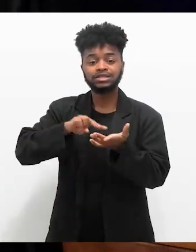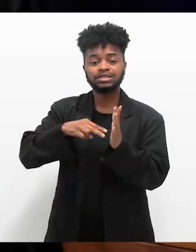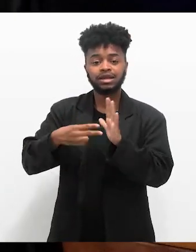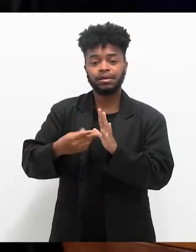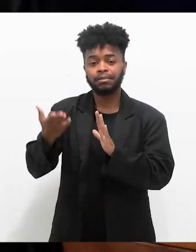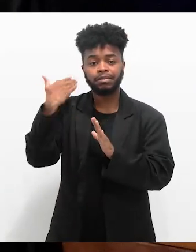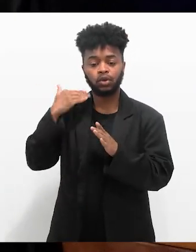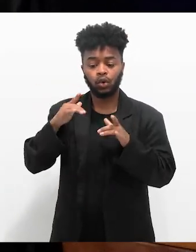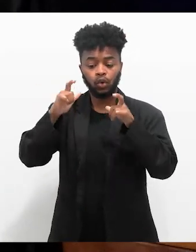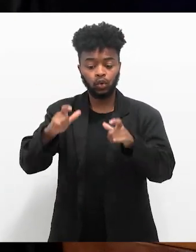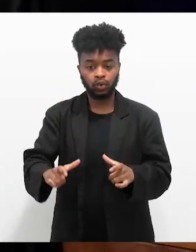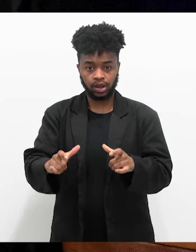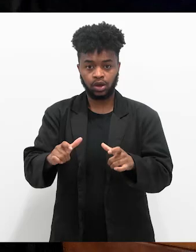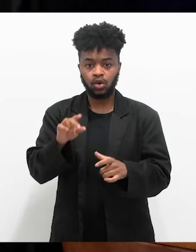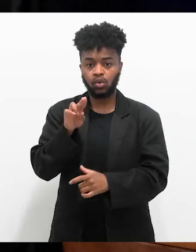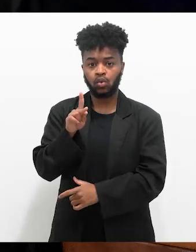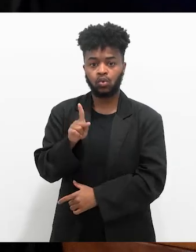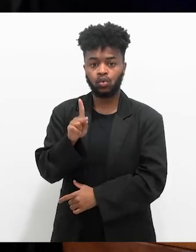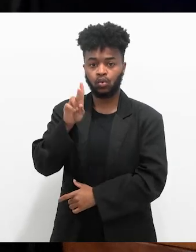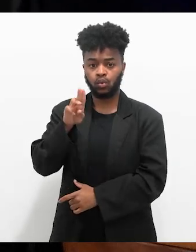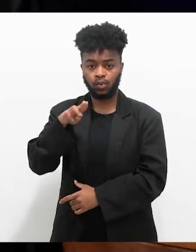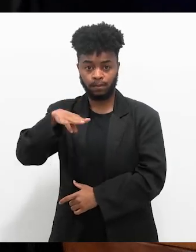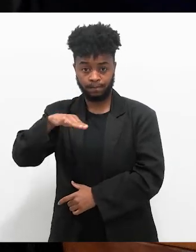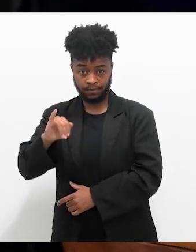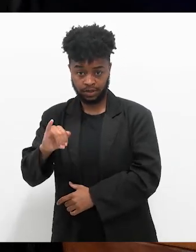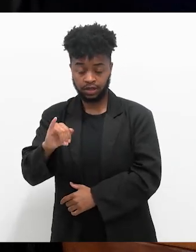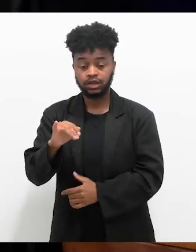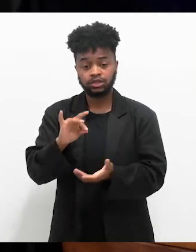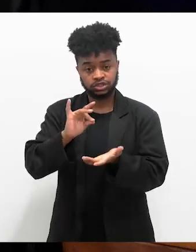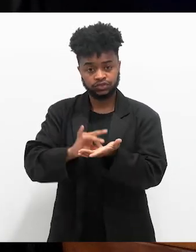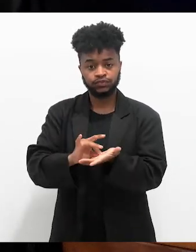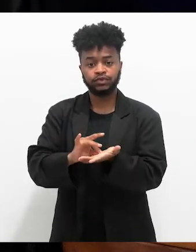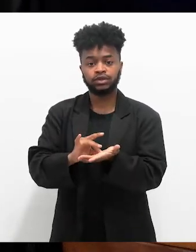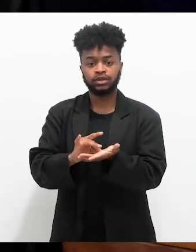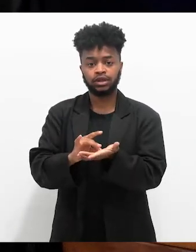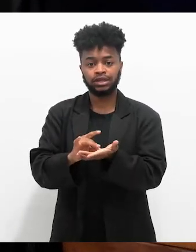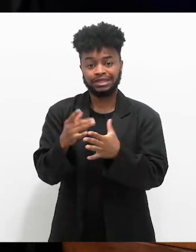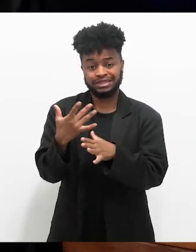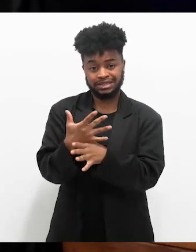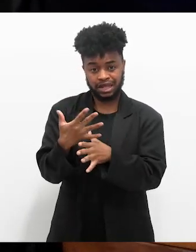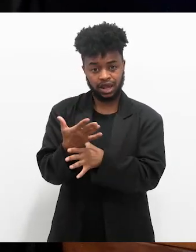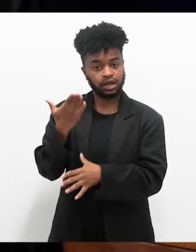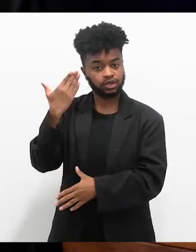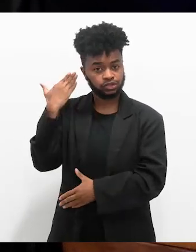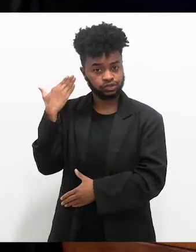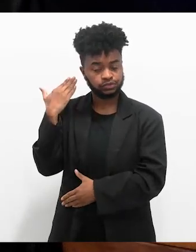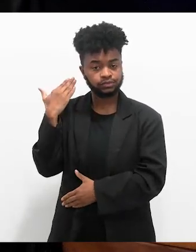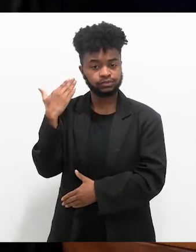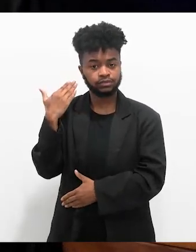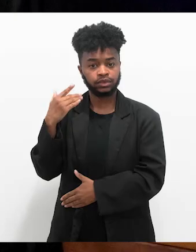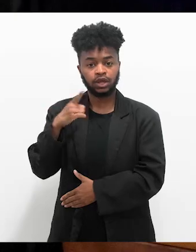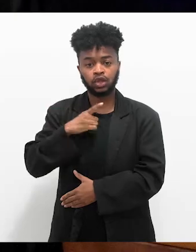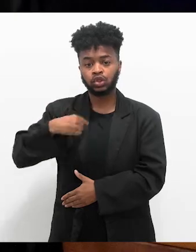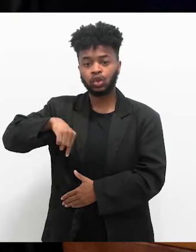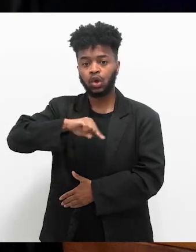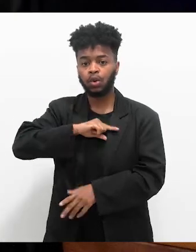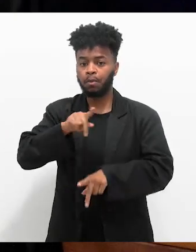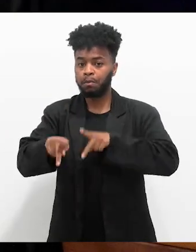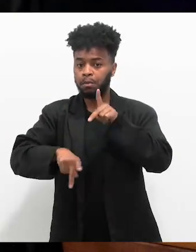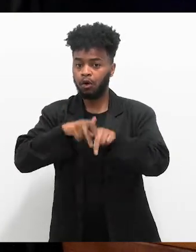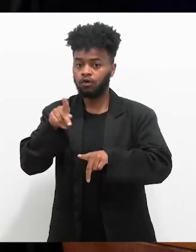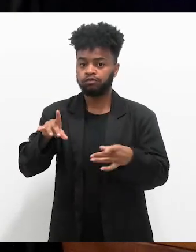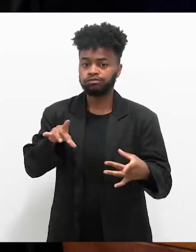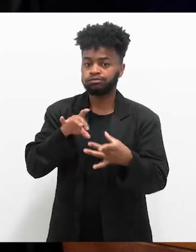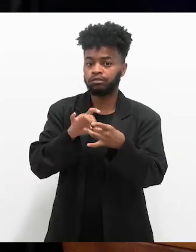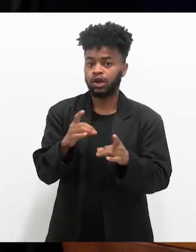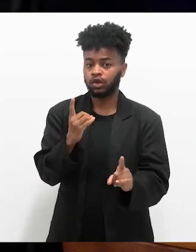Ukumi. Então, o Ukumi, ele passa a ser realmente uma cidade ali onde o nosso povo se encontra e passa a